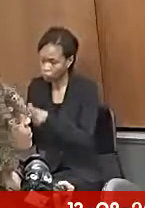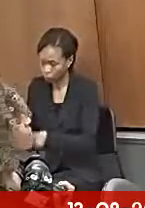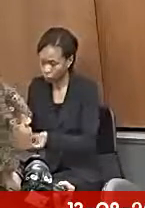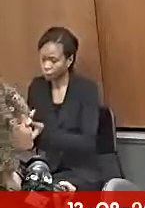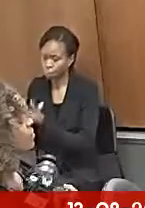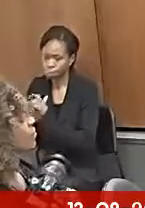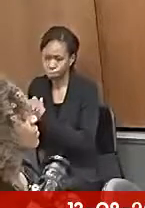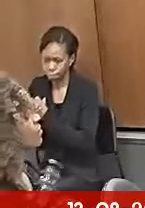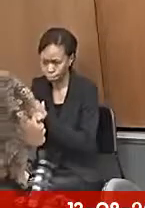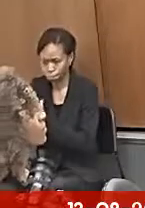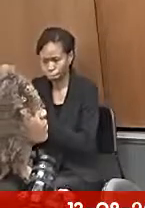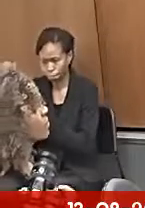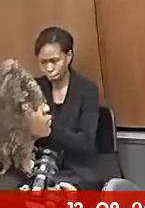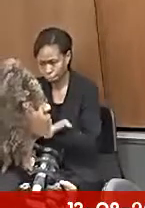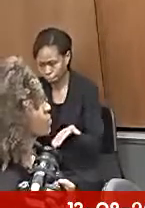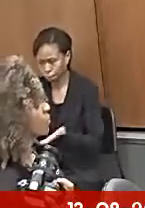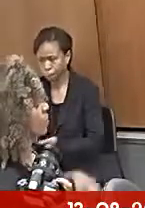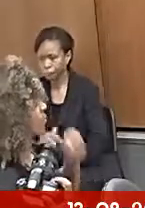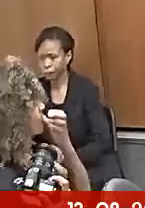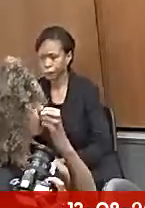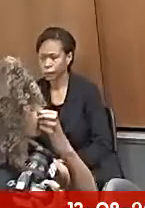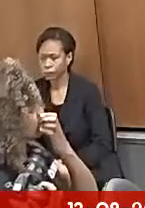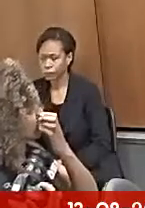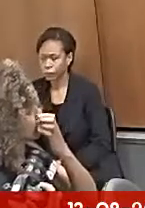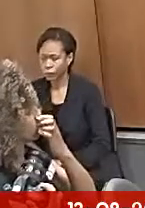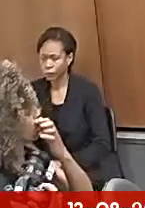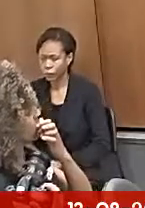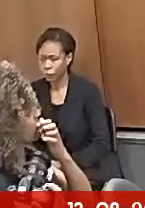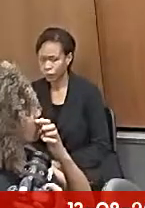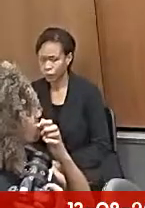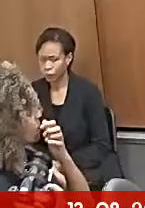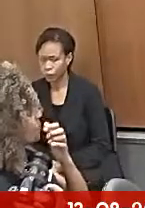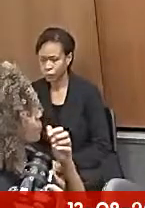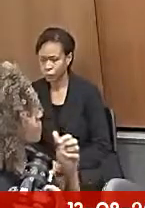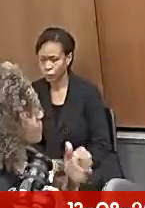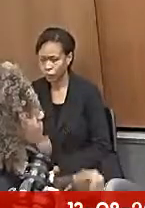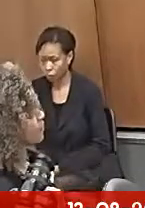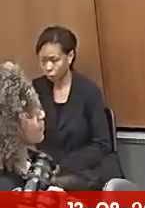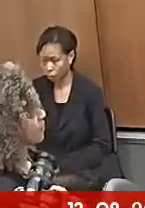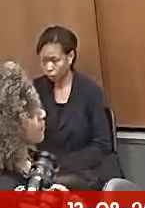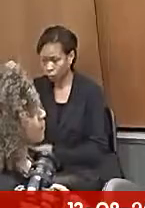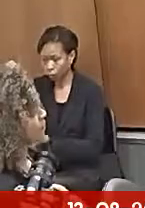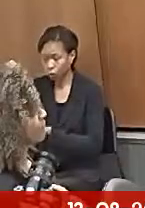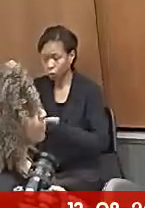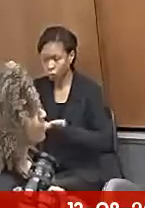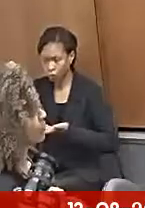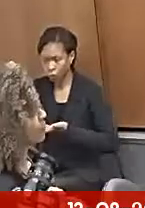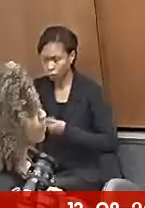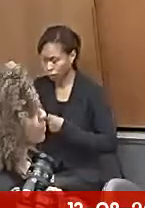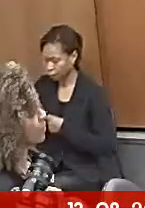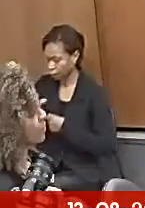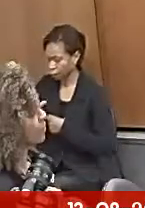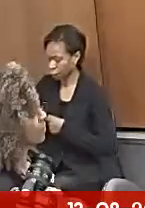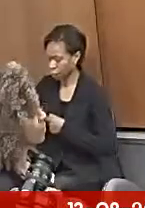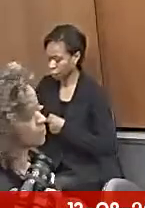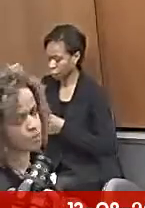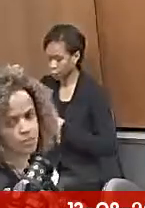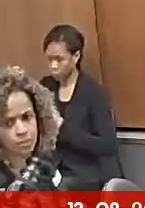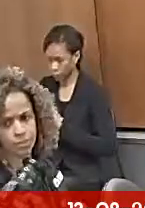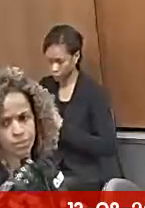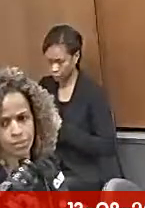homenagem a primeira convidada marilene dos santos